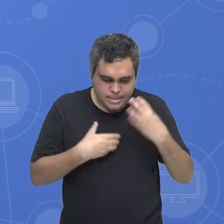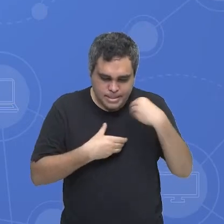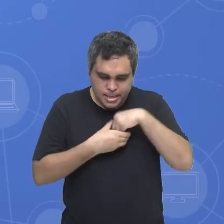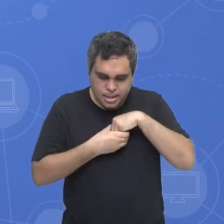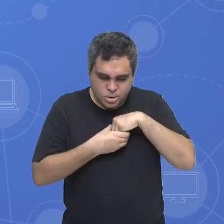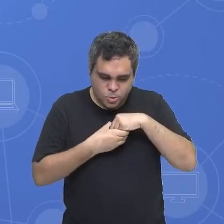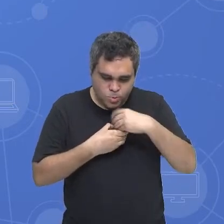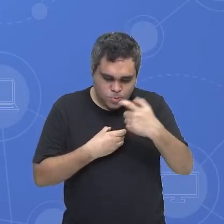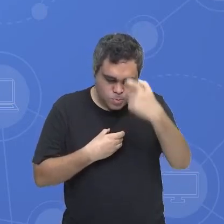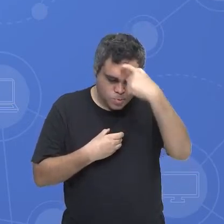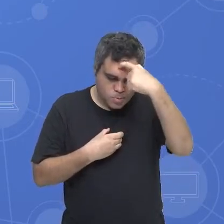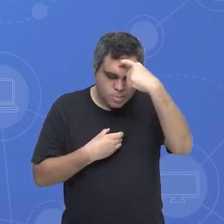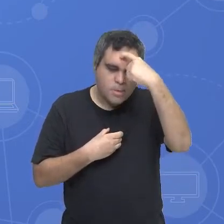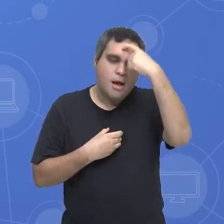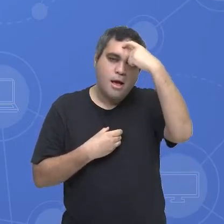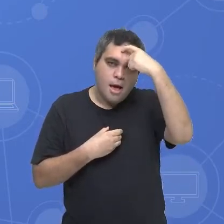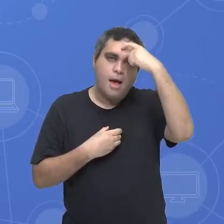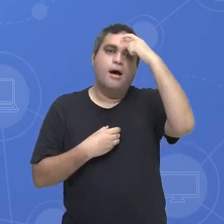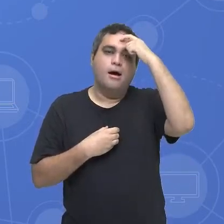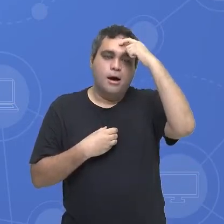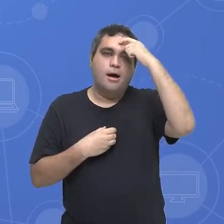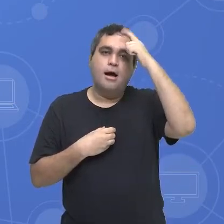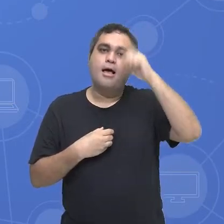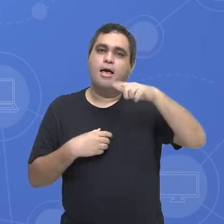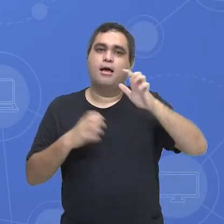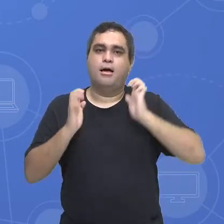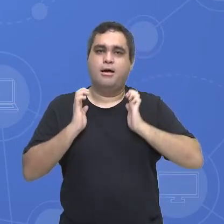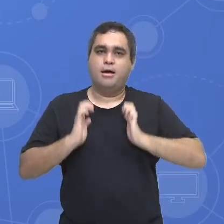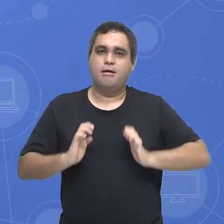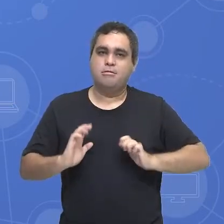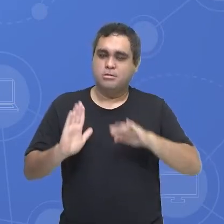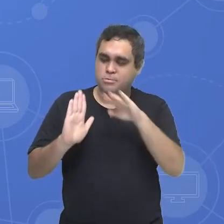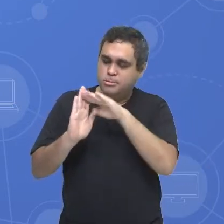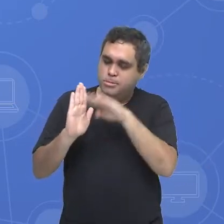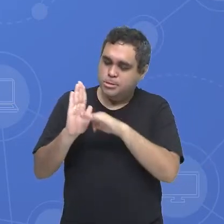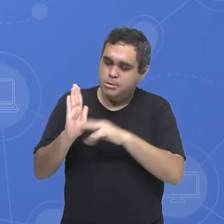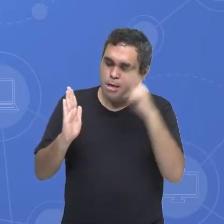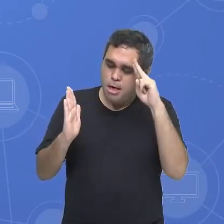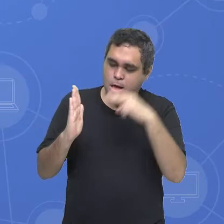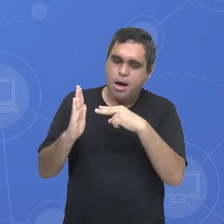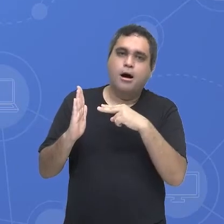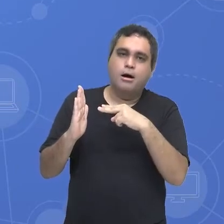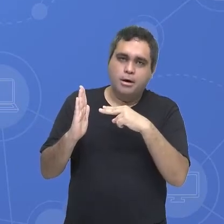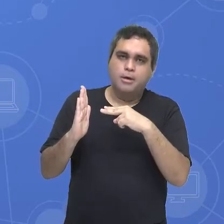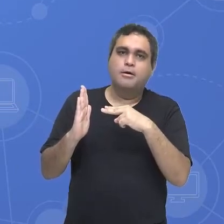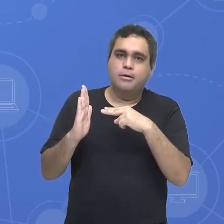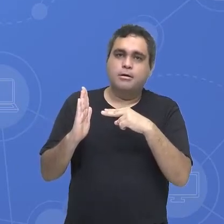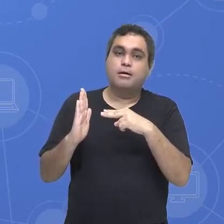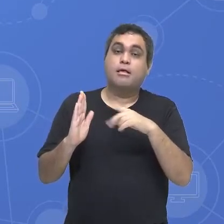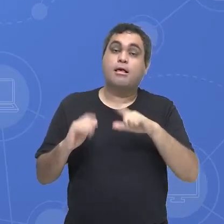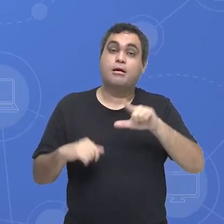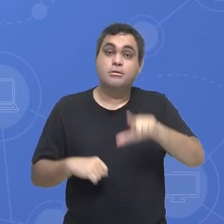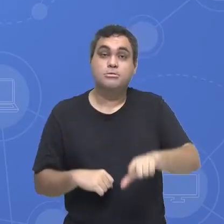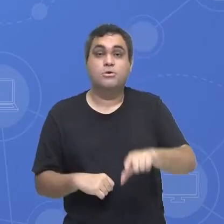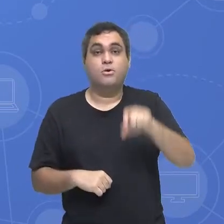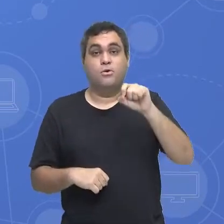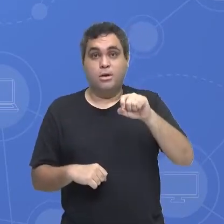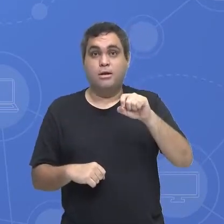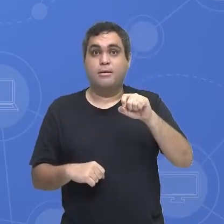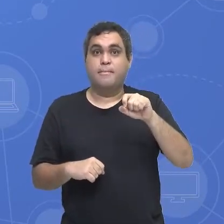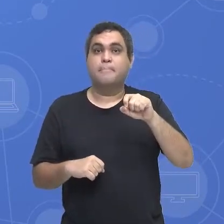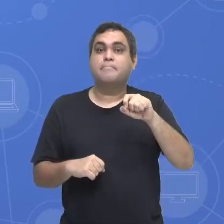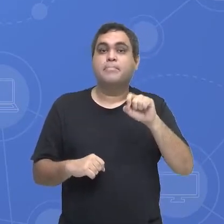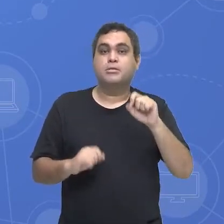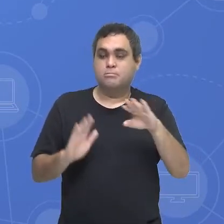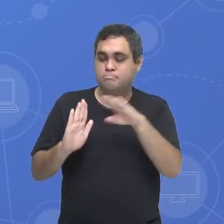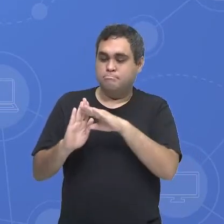própria consciência, é aquilo que nós vamos chamar de ética, né? É aquilo que nós vamos chamar de tomada de decisão